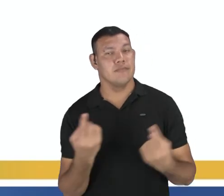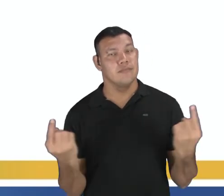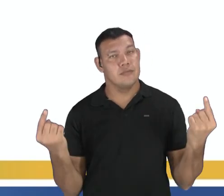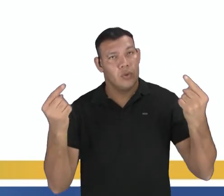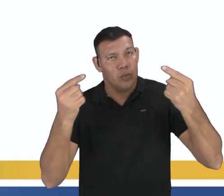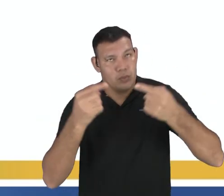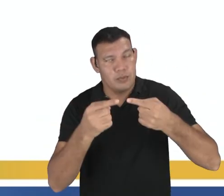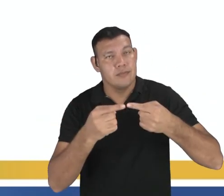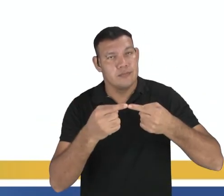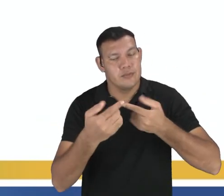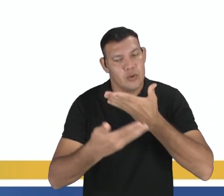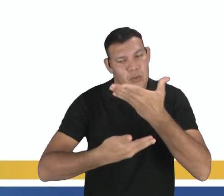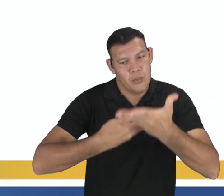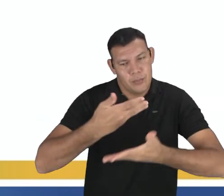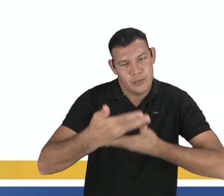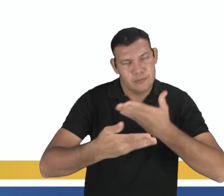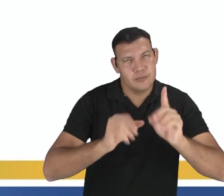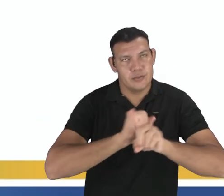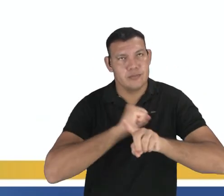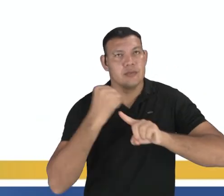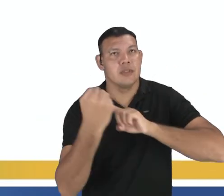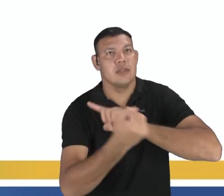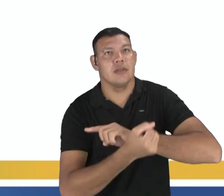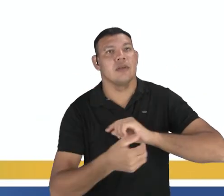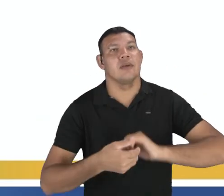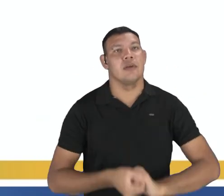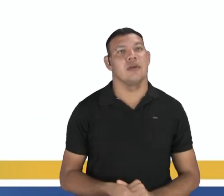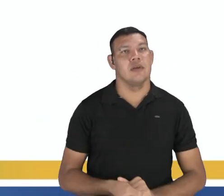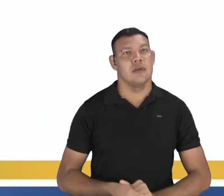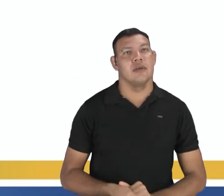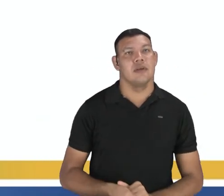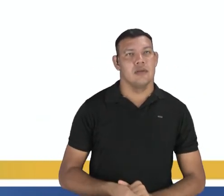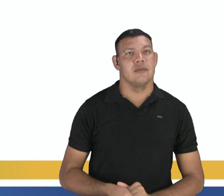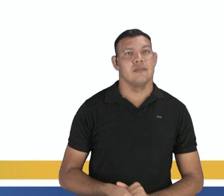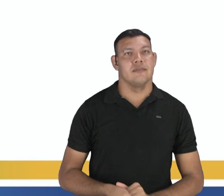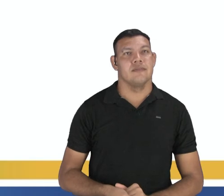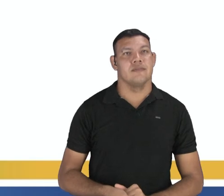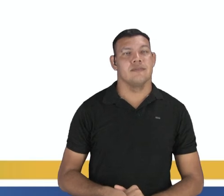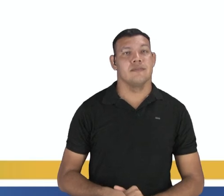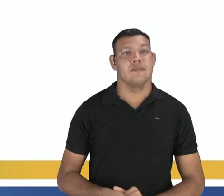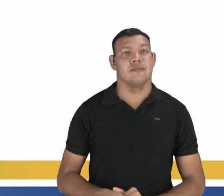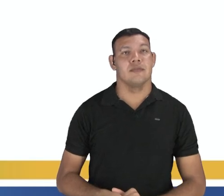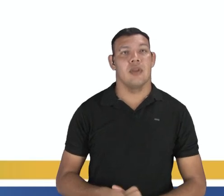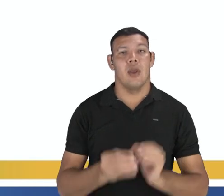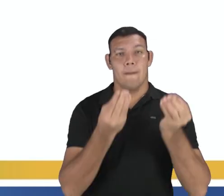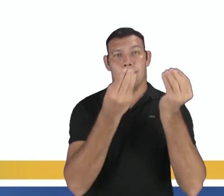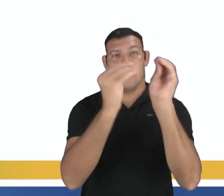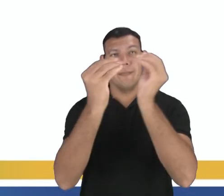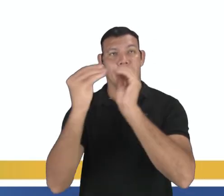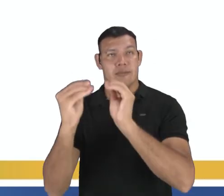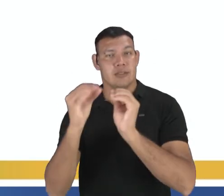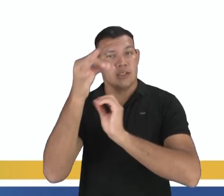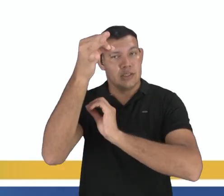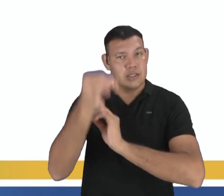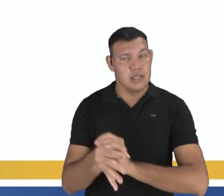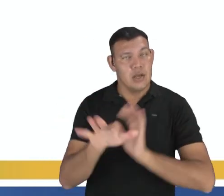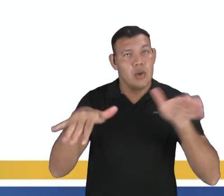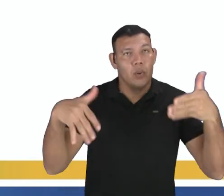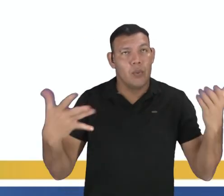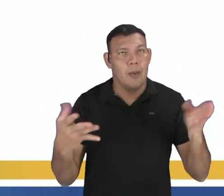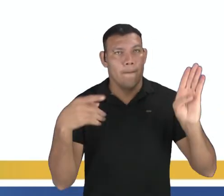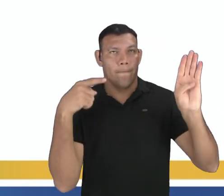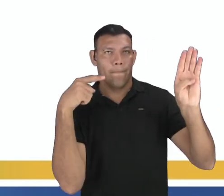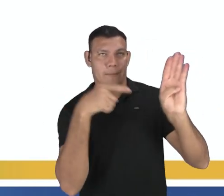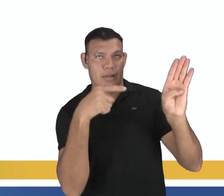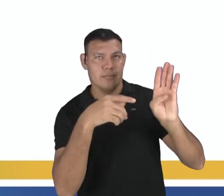vínculo social. Segundo, a sequência que preenche corretamente as lacunas do texto, que a gente